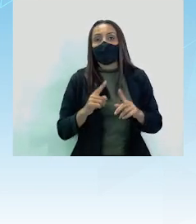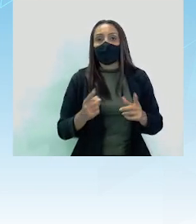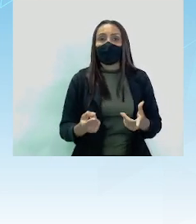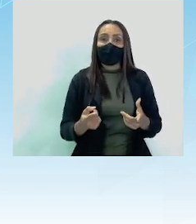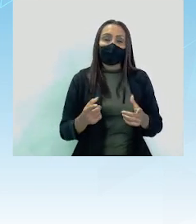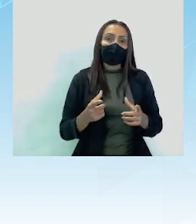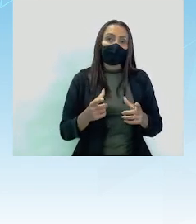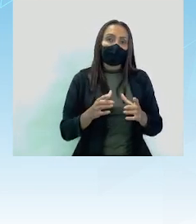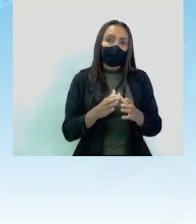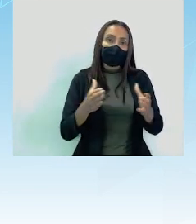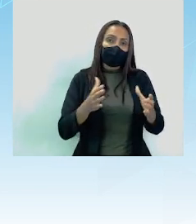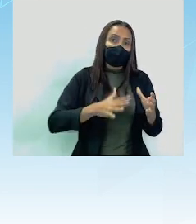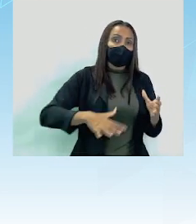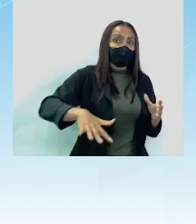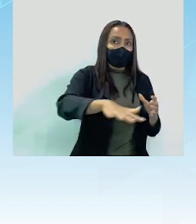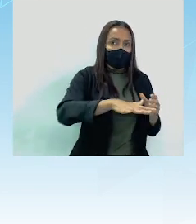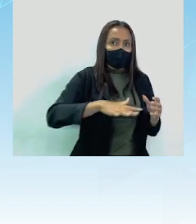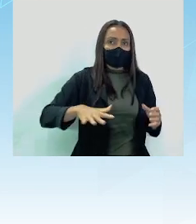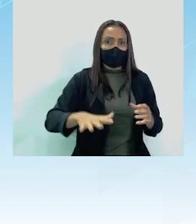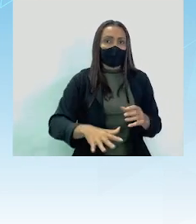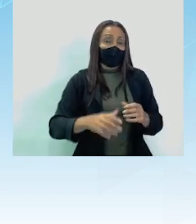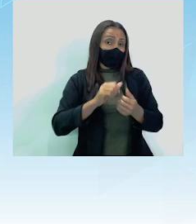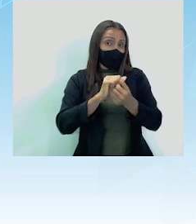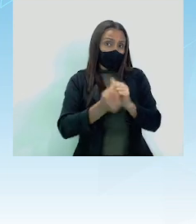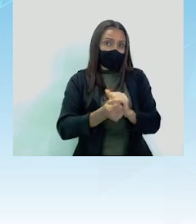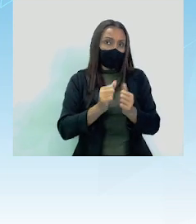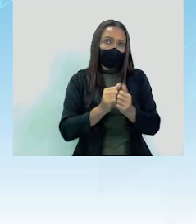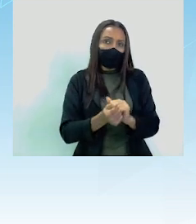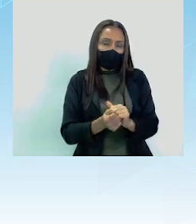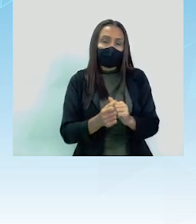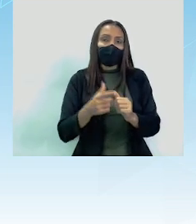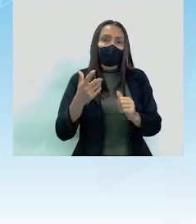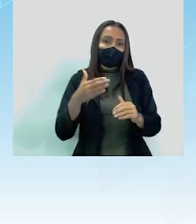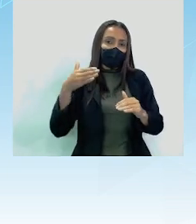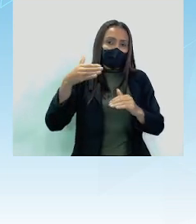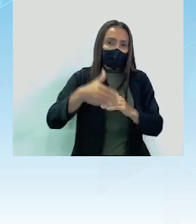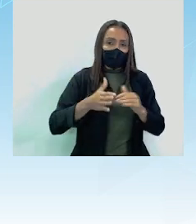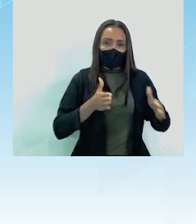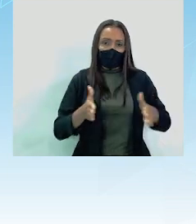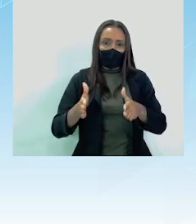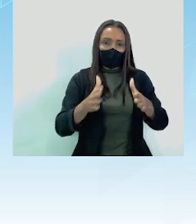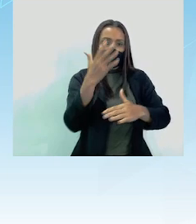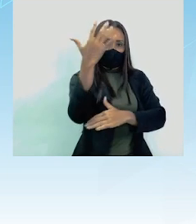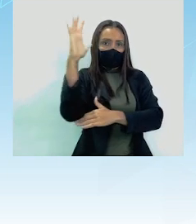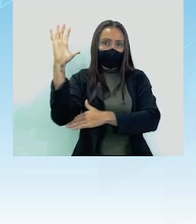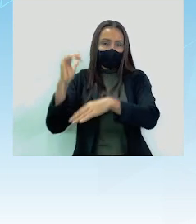a maior parte do trek, né, dessa caminhada, ela é dentro da natureza.